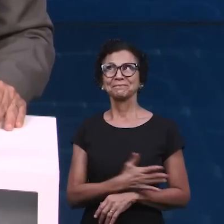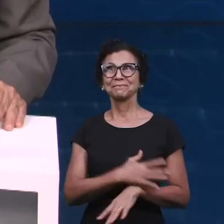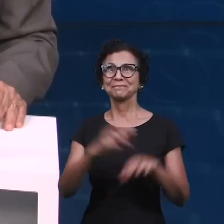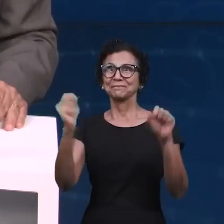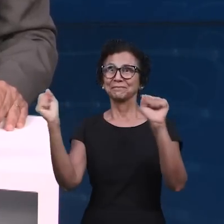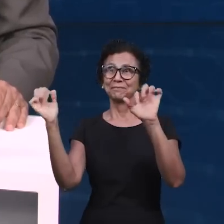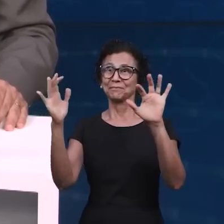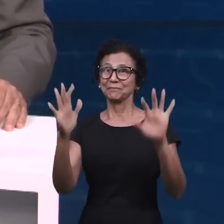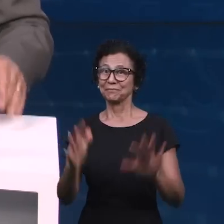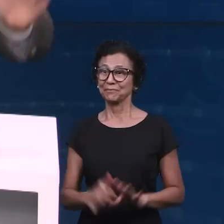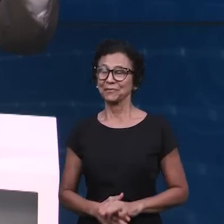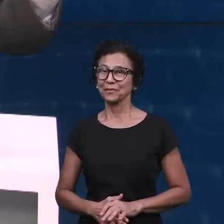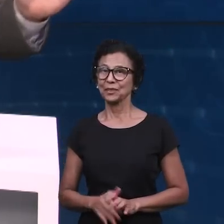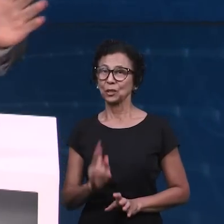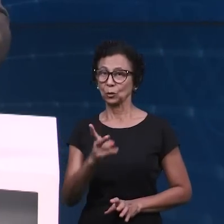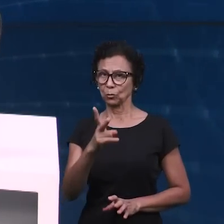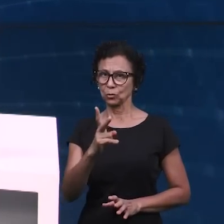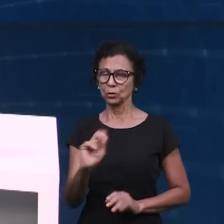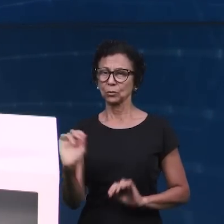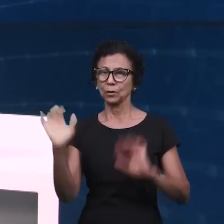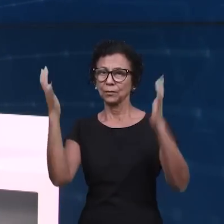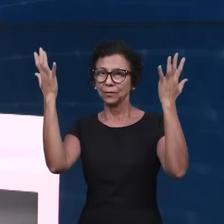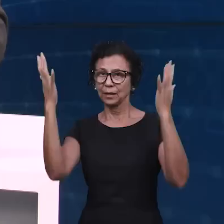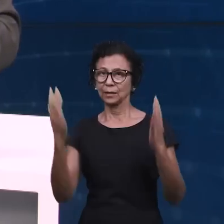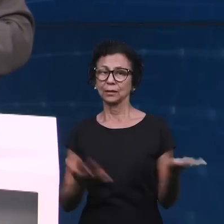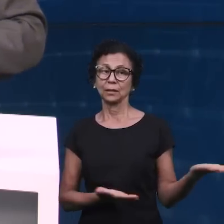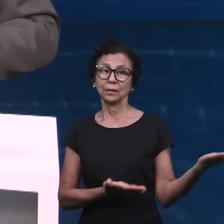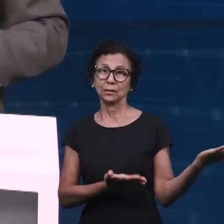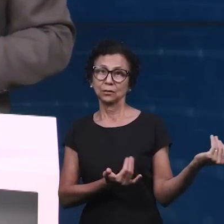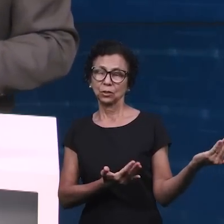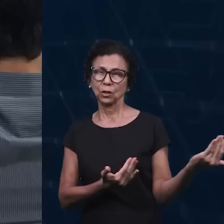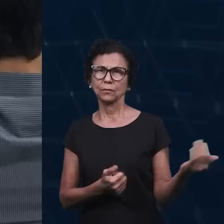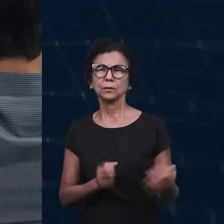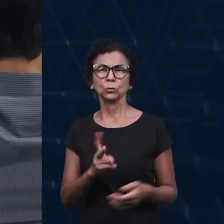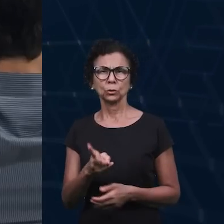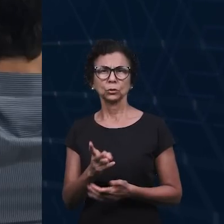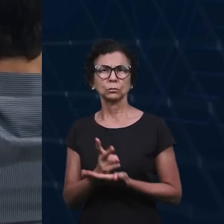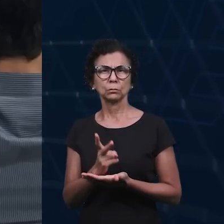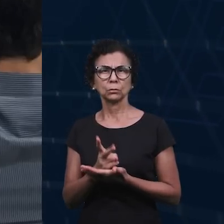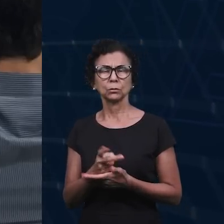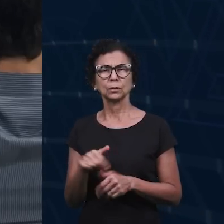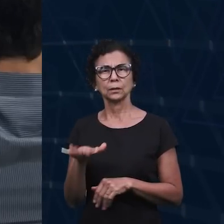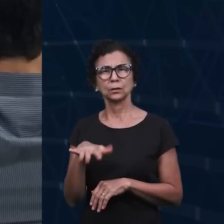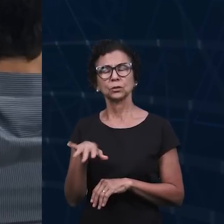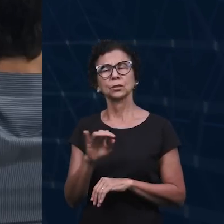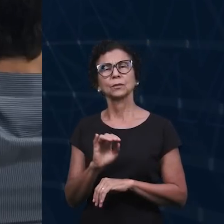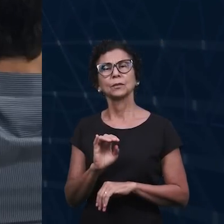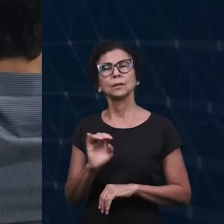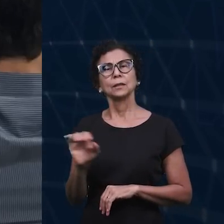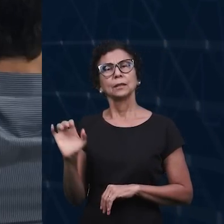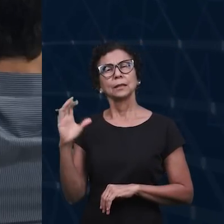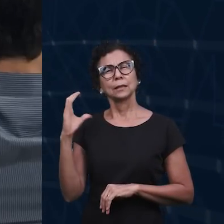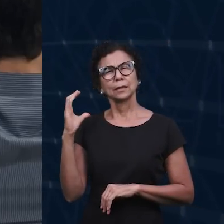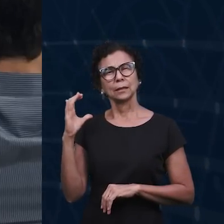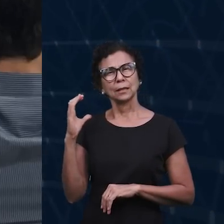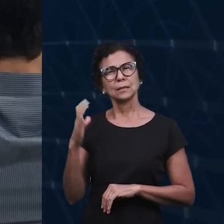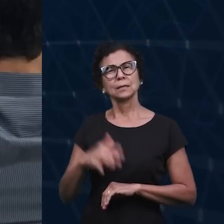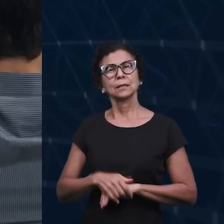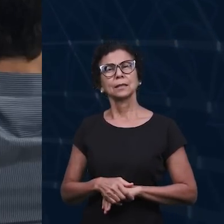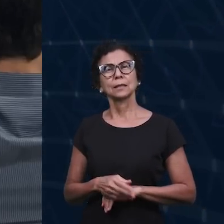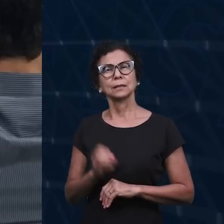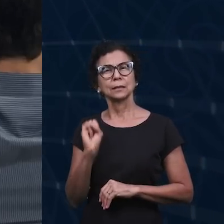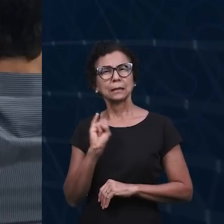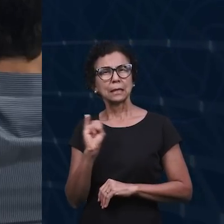Uma bênção! E teve mais eventos com os nossos jovens. Ainda em Cariacica, a Igreja Maranata de Oriente 1, da microrregião